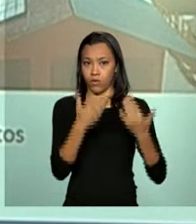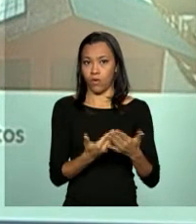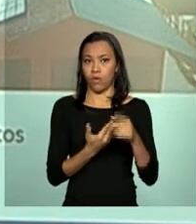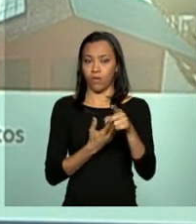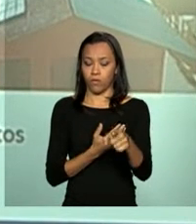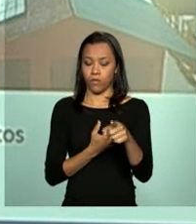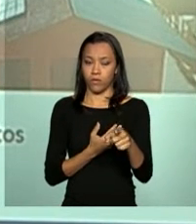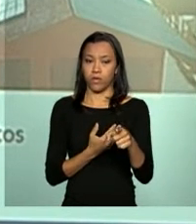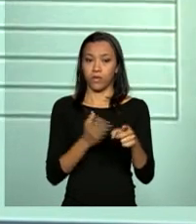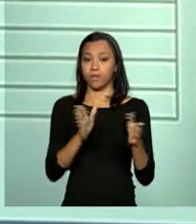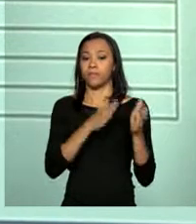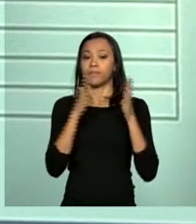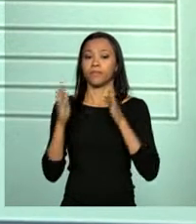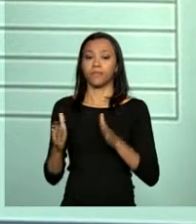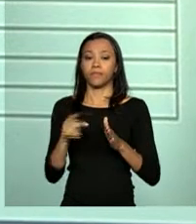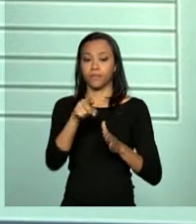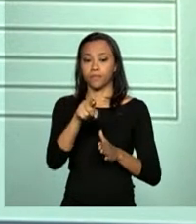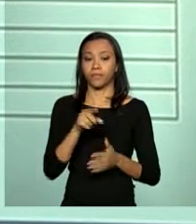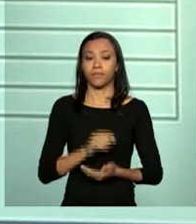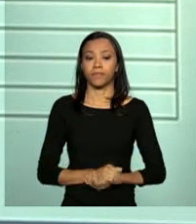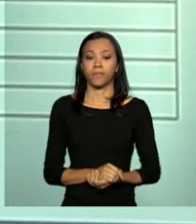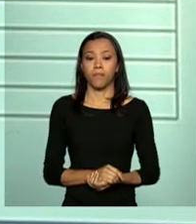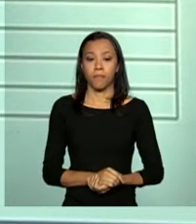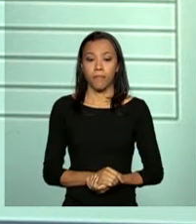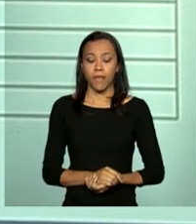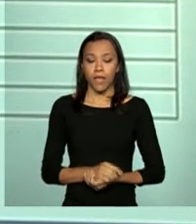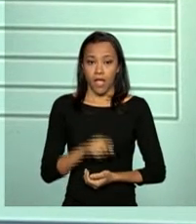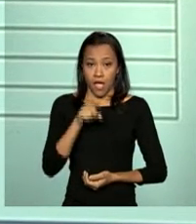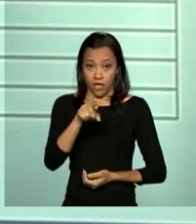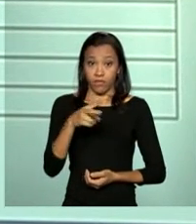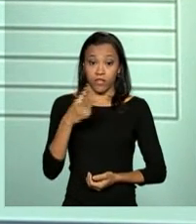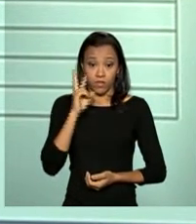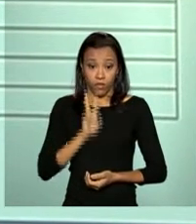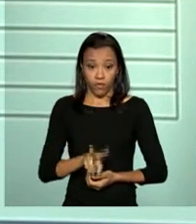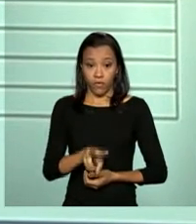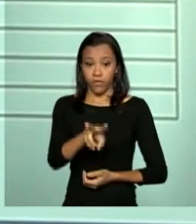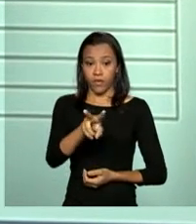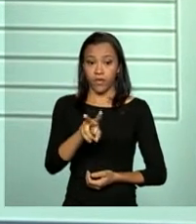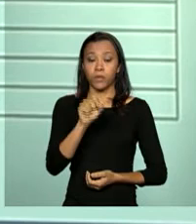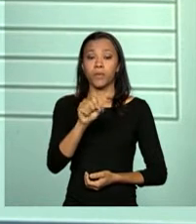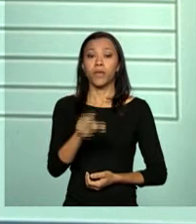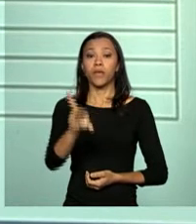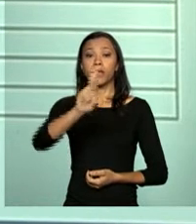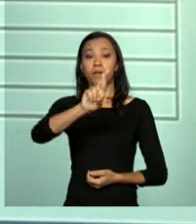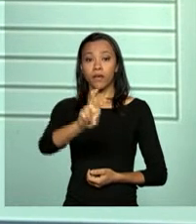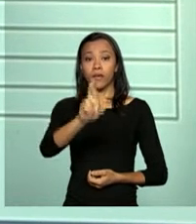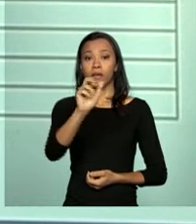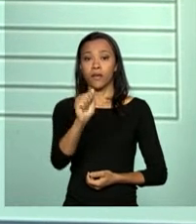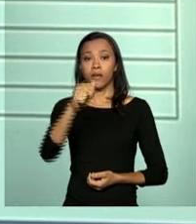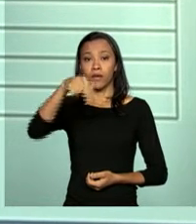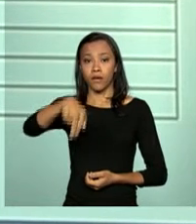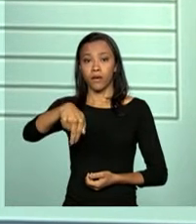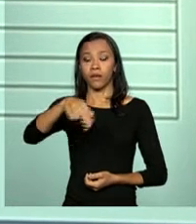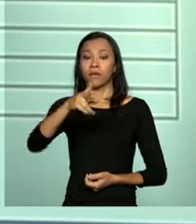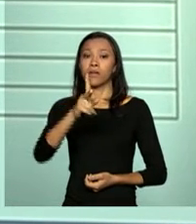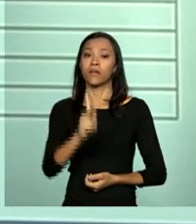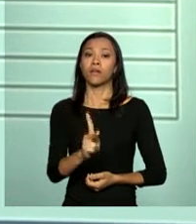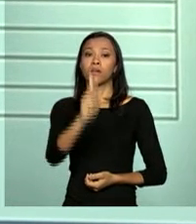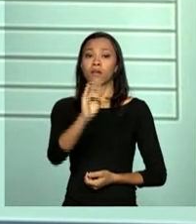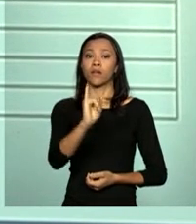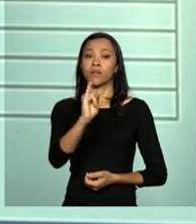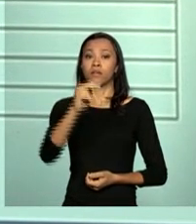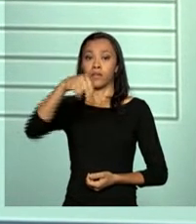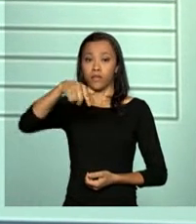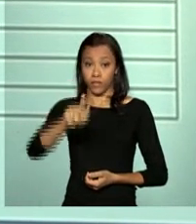Essa é a primeira. A próxima. Aqui, esse é o ranking que todo mundo quer ver, que são das escolas privadas. Mas